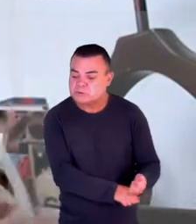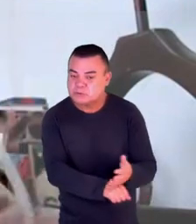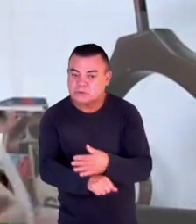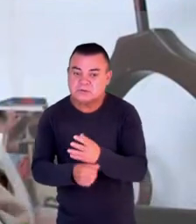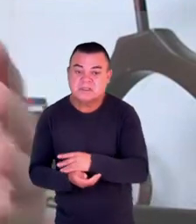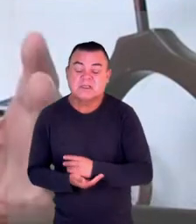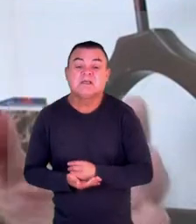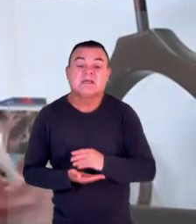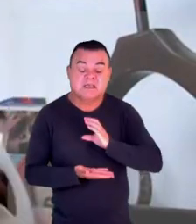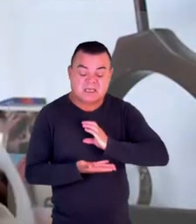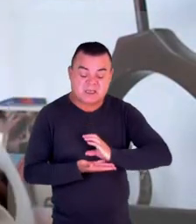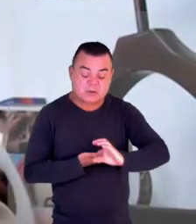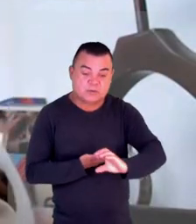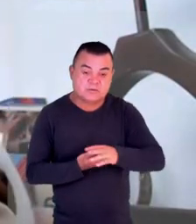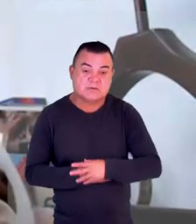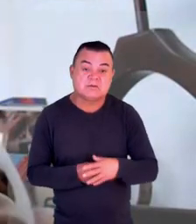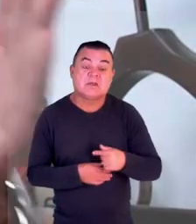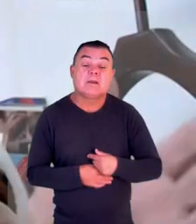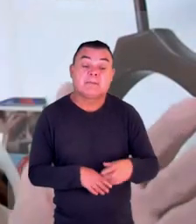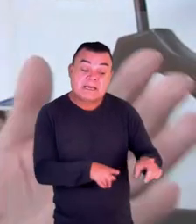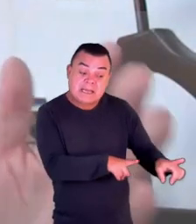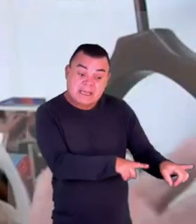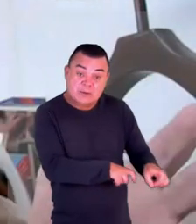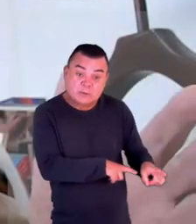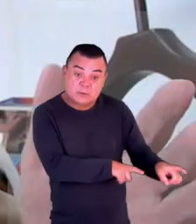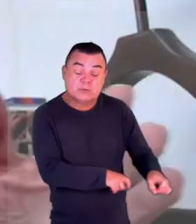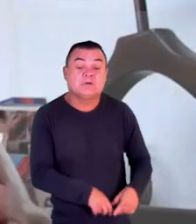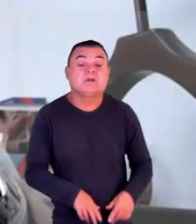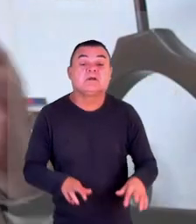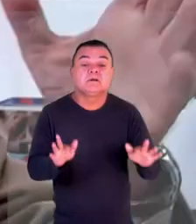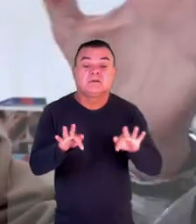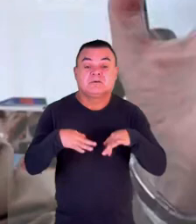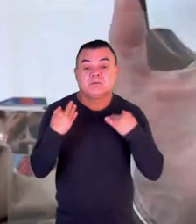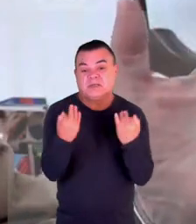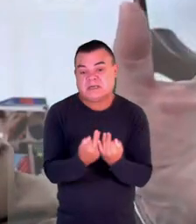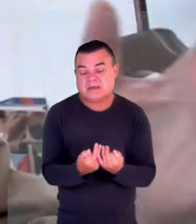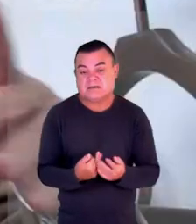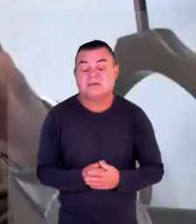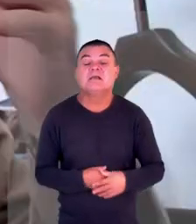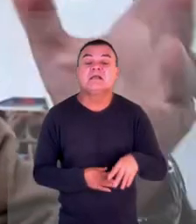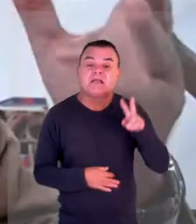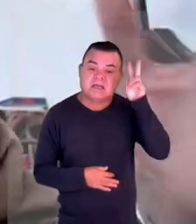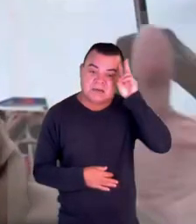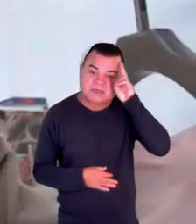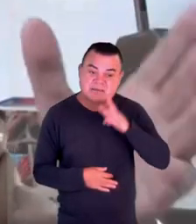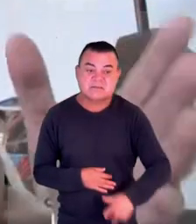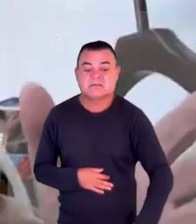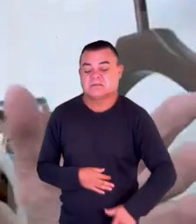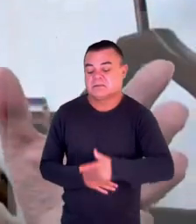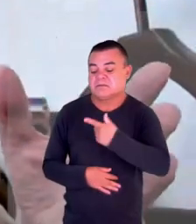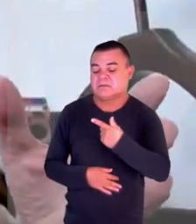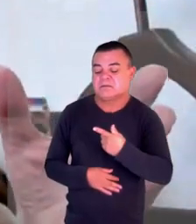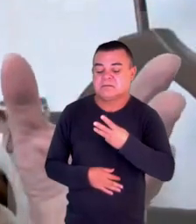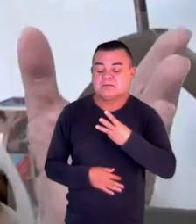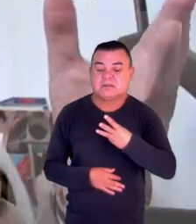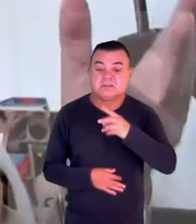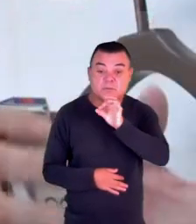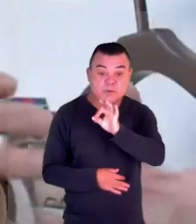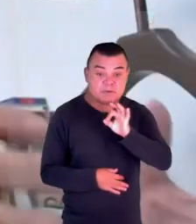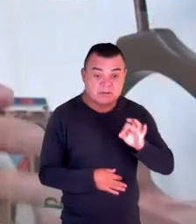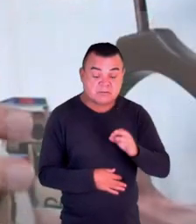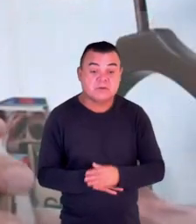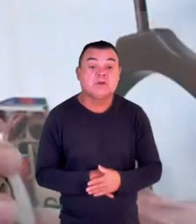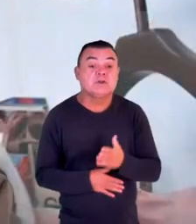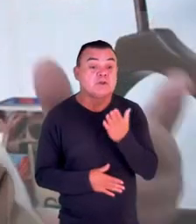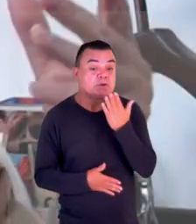área da Agricultura Familiar Lembrando que 73 cerca de 73% dos